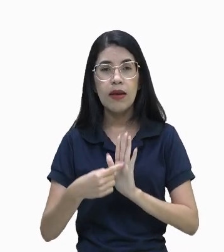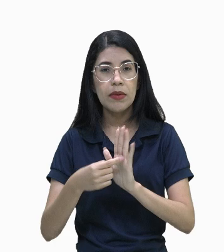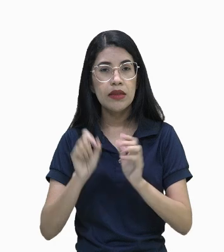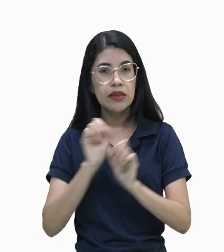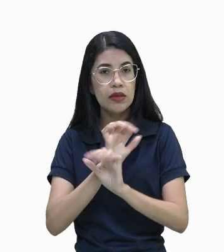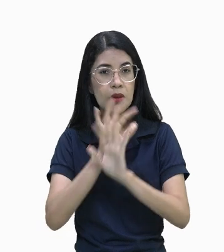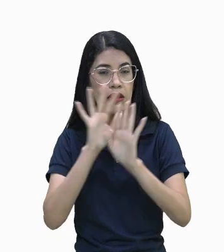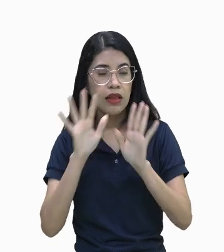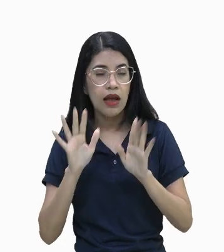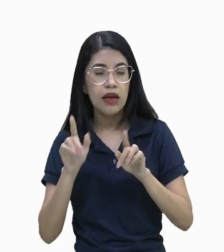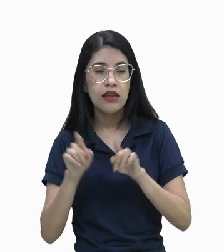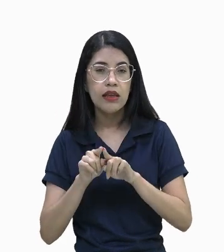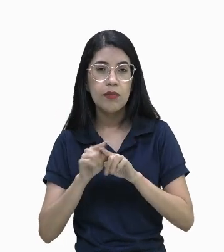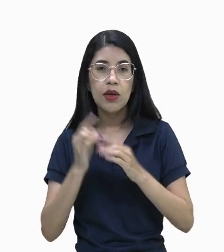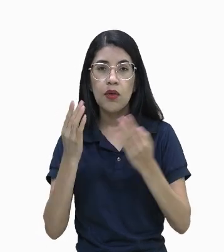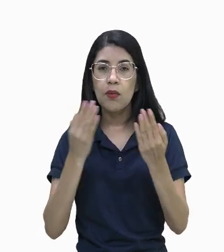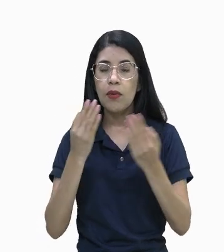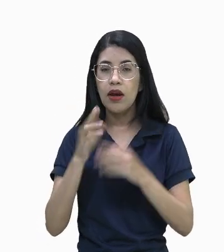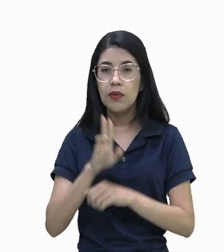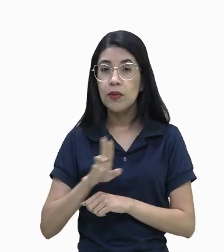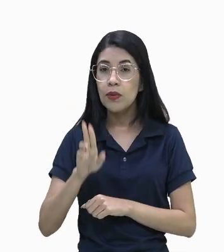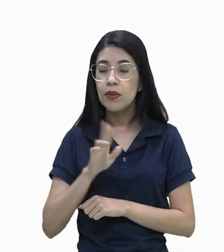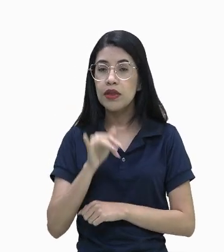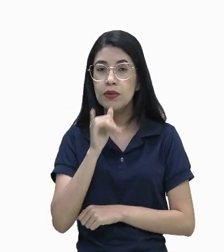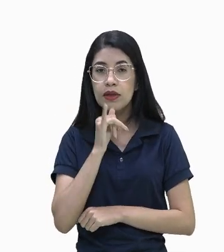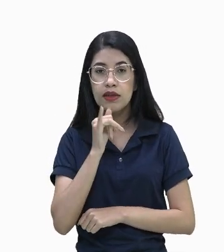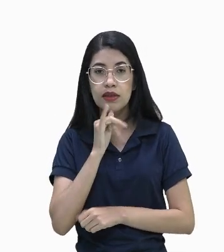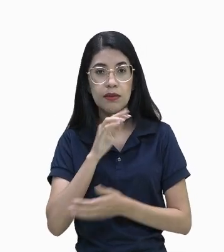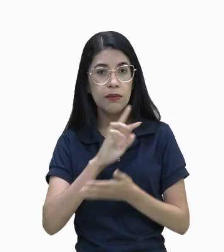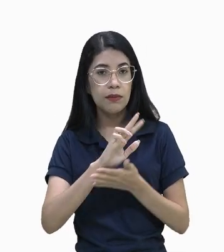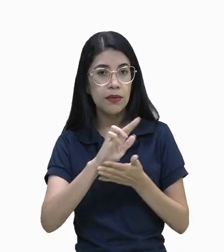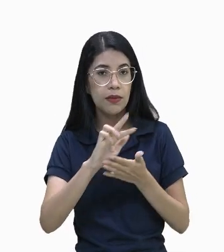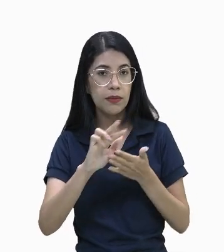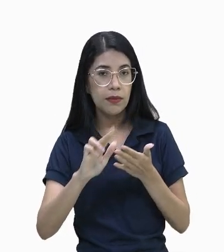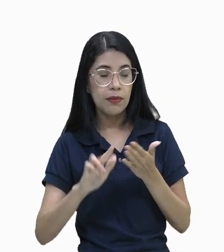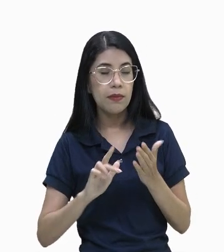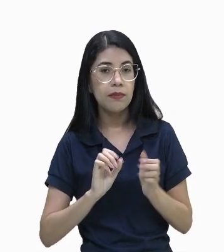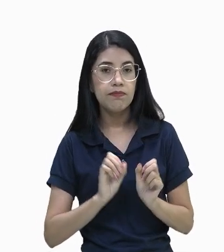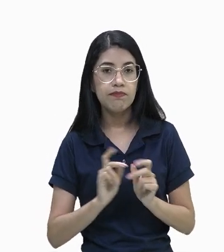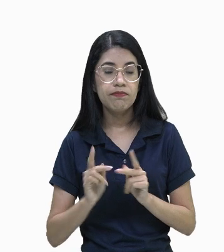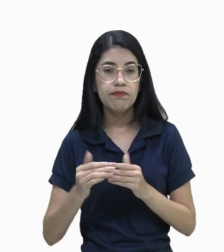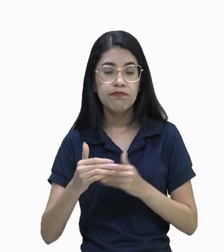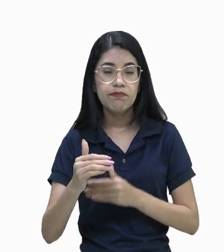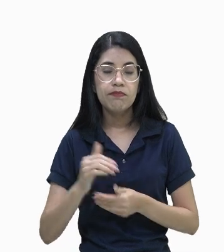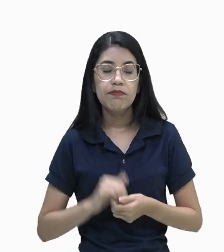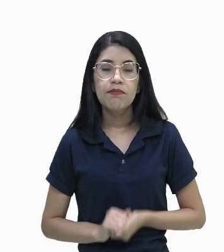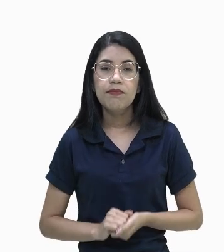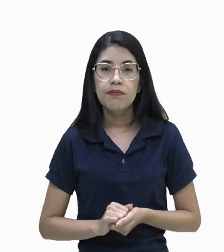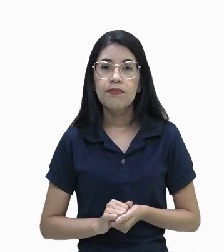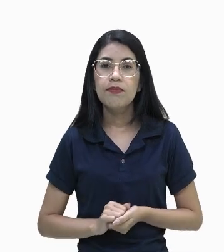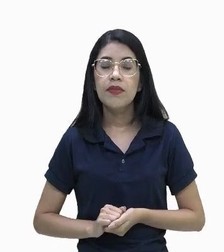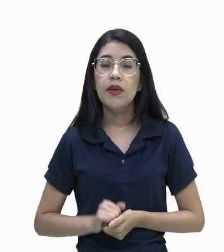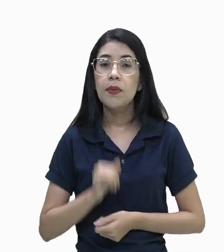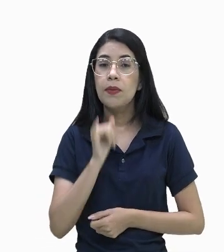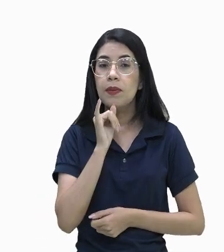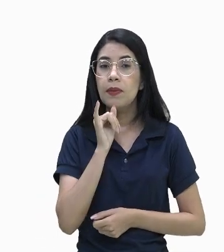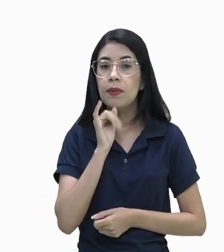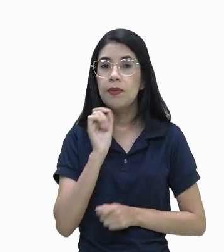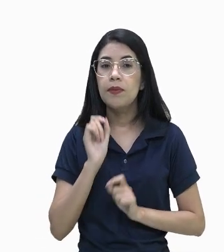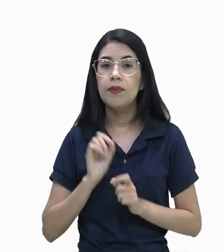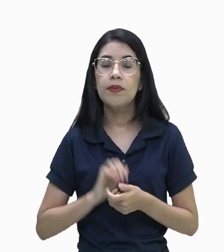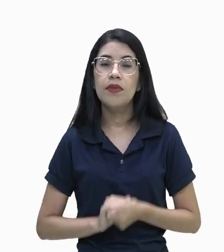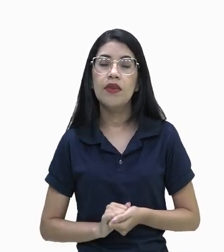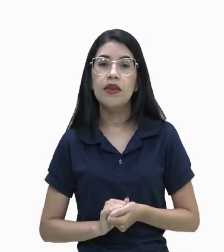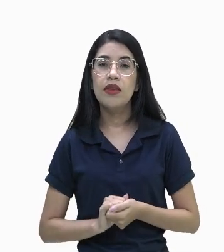você vai também comparar com exemplos e assim por diante, certo? Então, nosso exemplo traz o seguinte: para que eventos